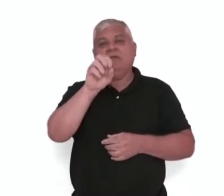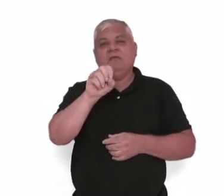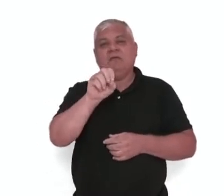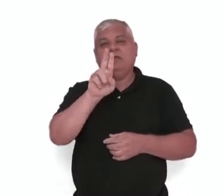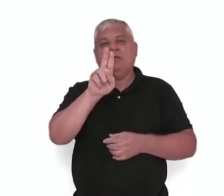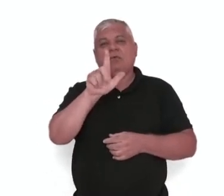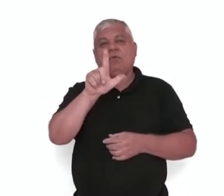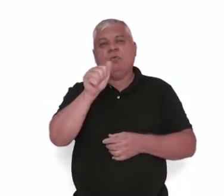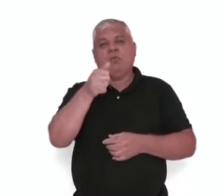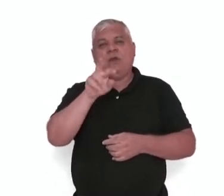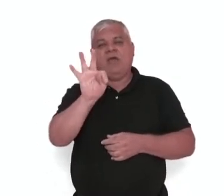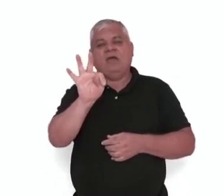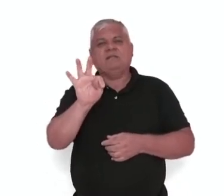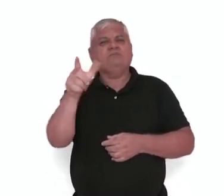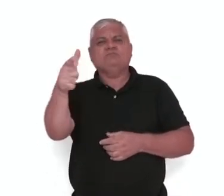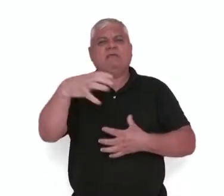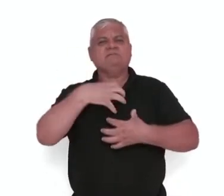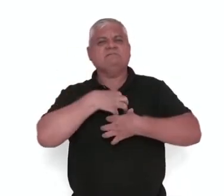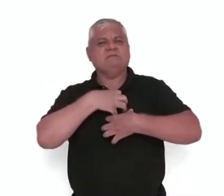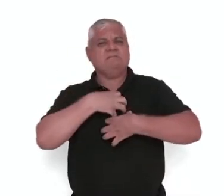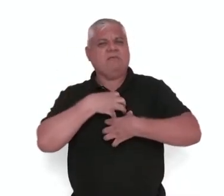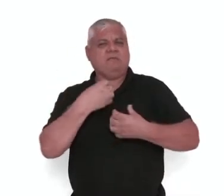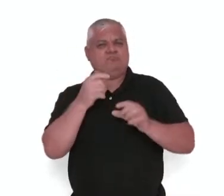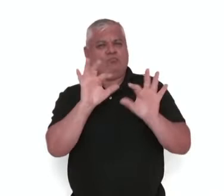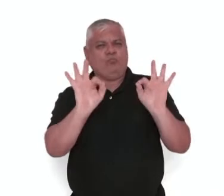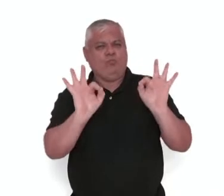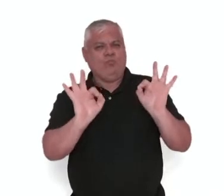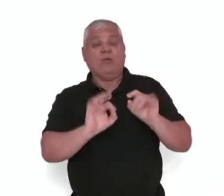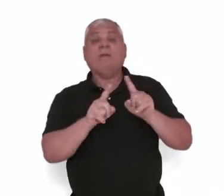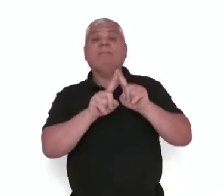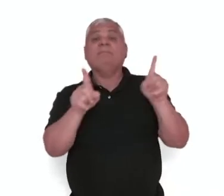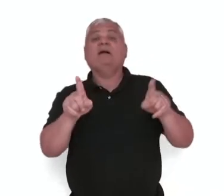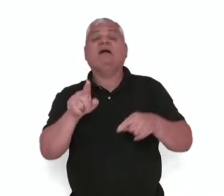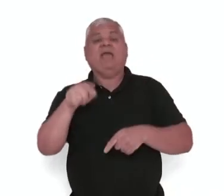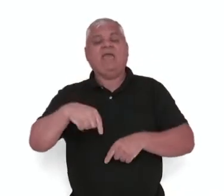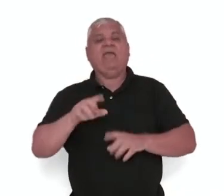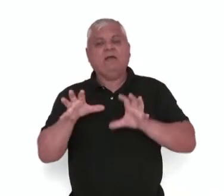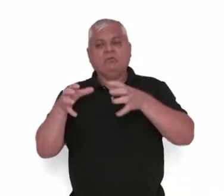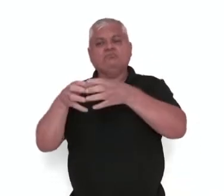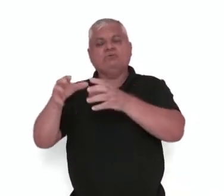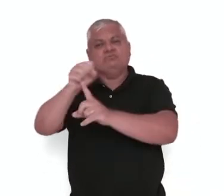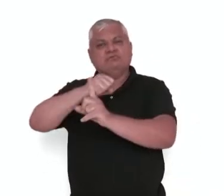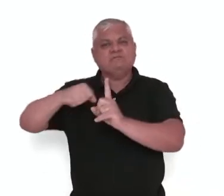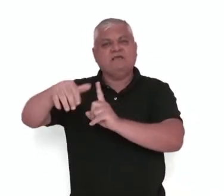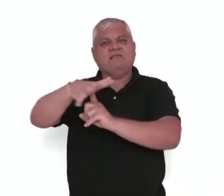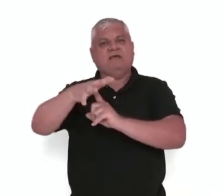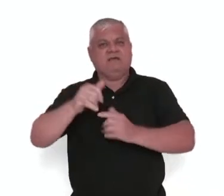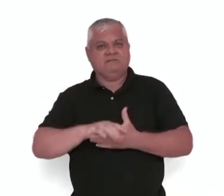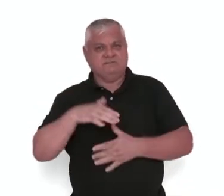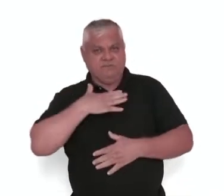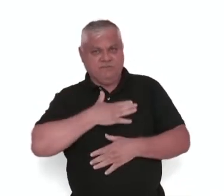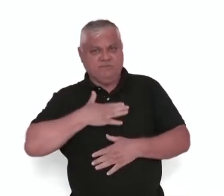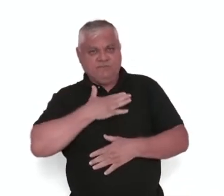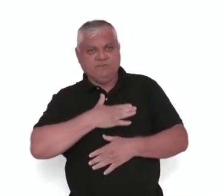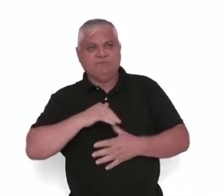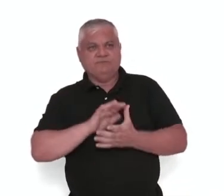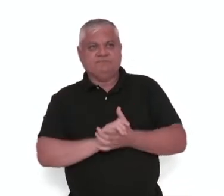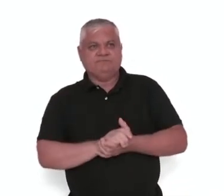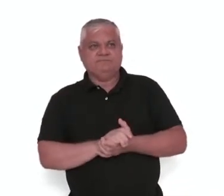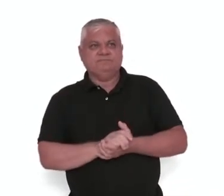tem foco em sentimento pessoal do eu lírico, mas em sentimento coletivo. Gostou? Olha a grande